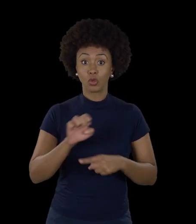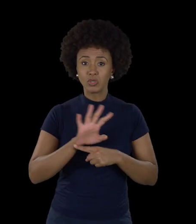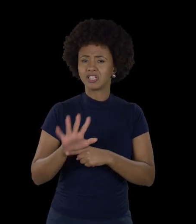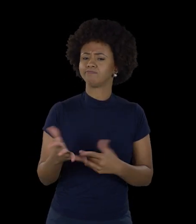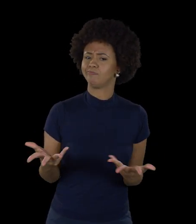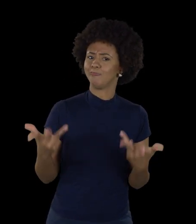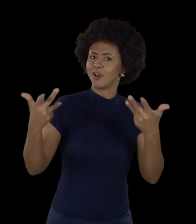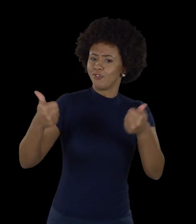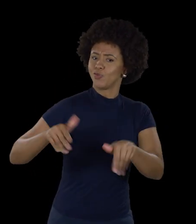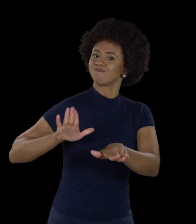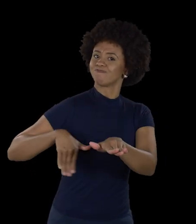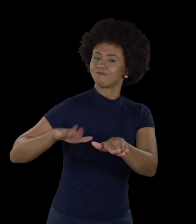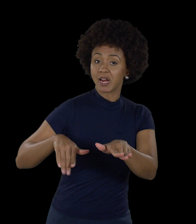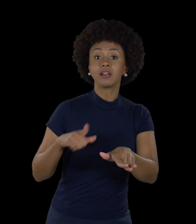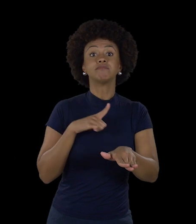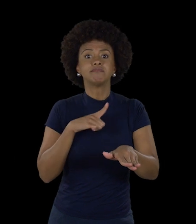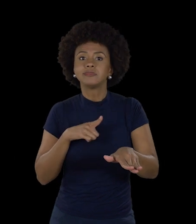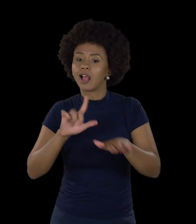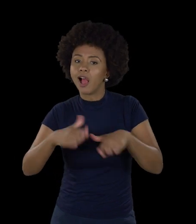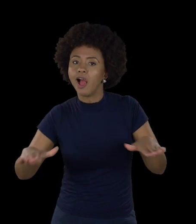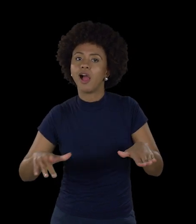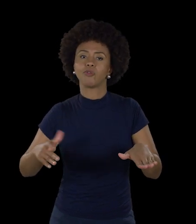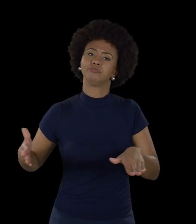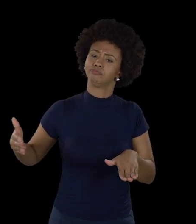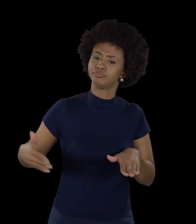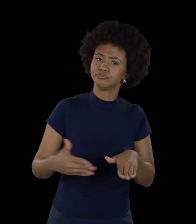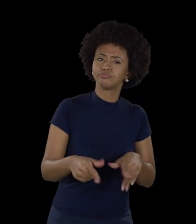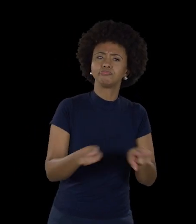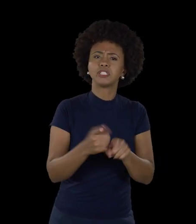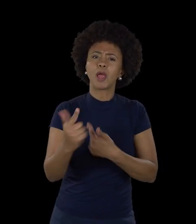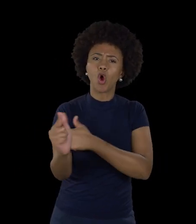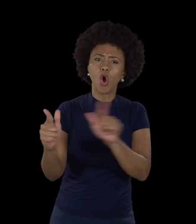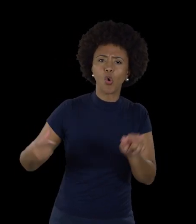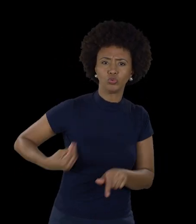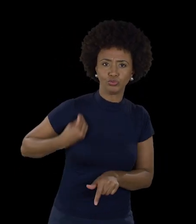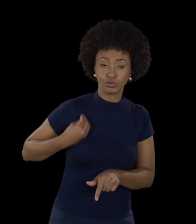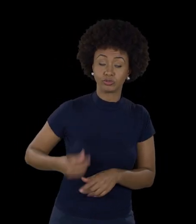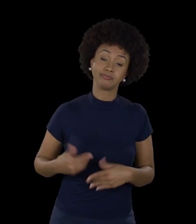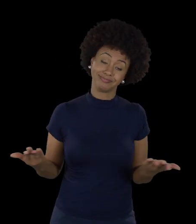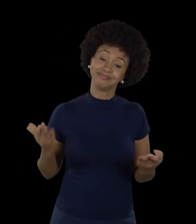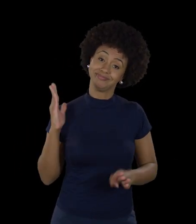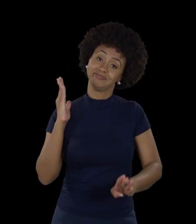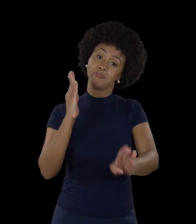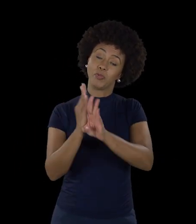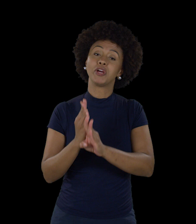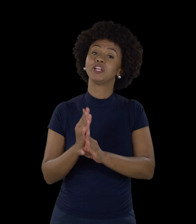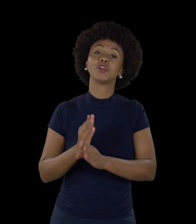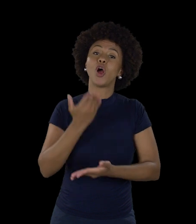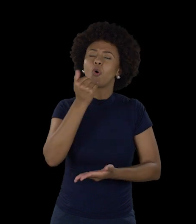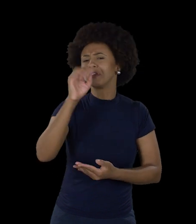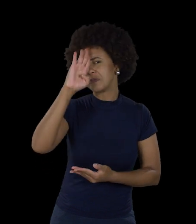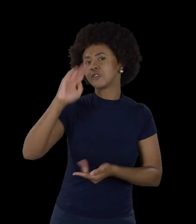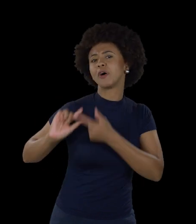estado é um privilegiado em termos de litoral, onde se tem uma fartura de peixes e frutos do mar. Não por acaso, uma